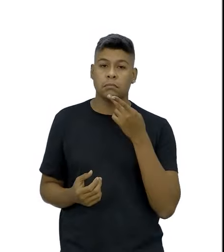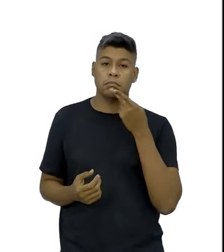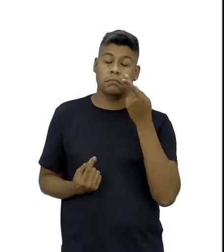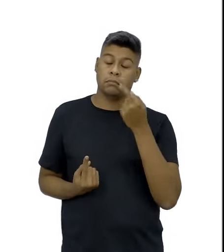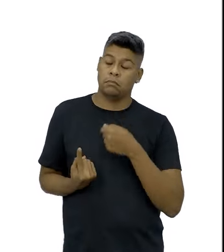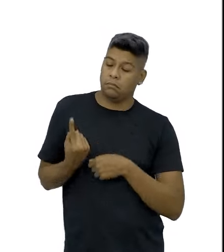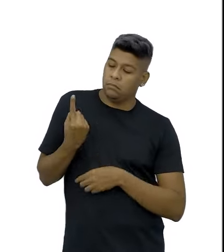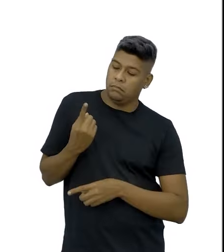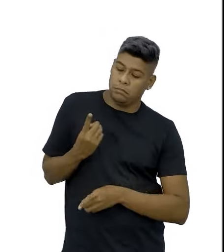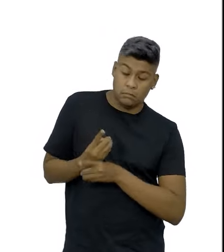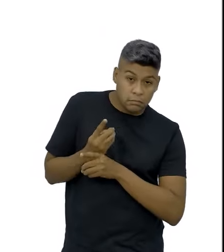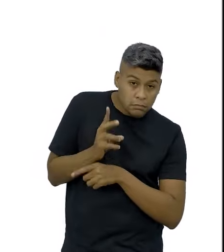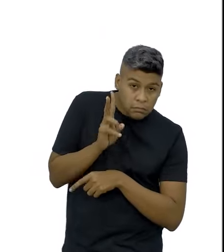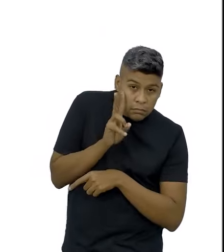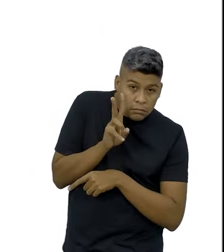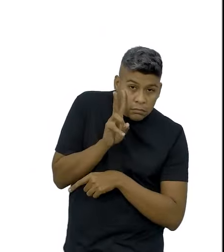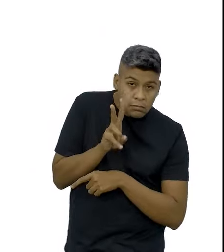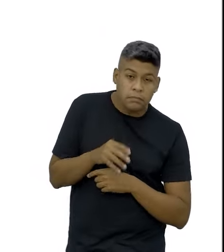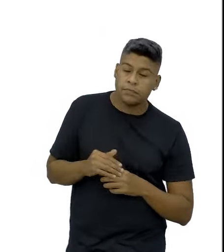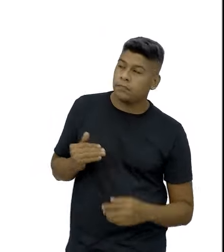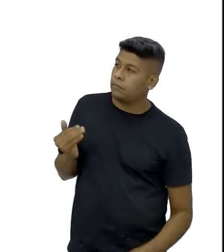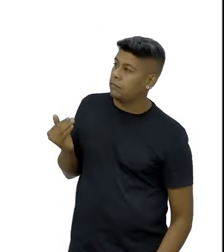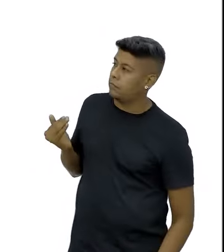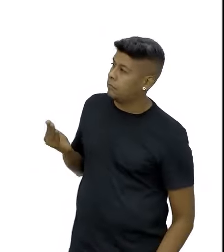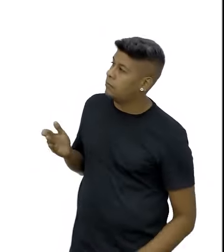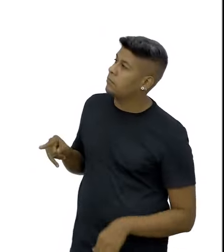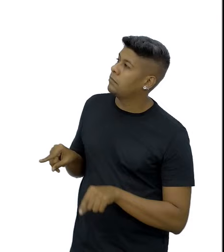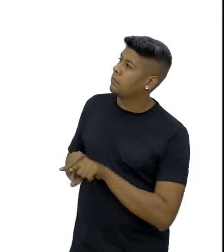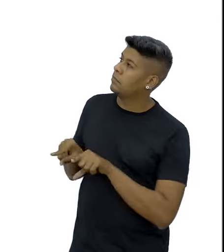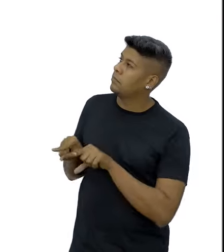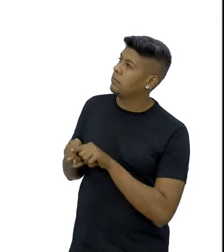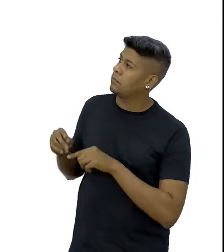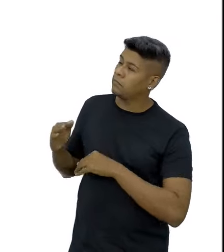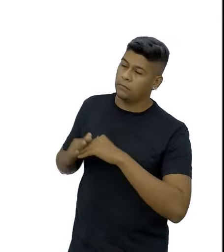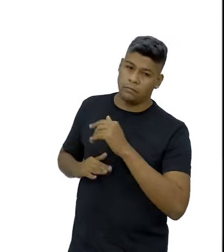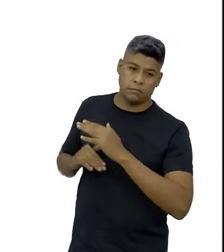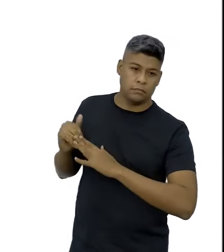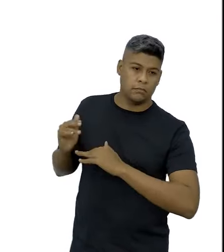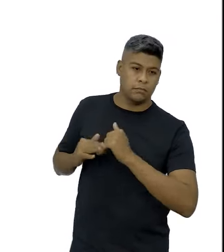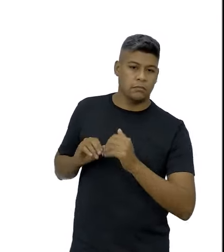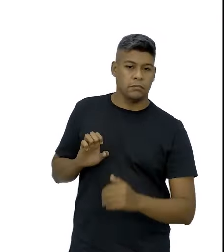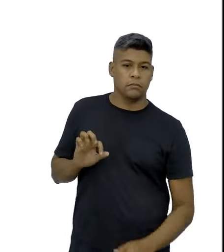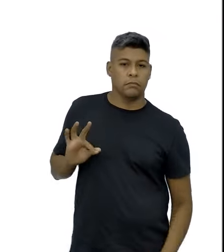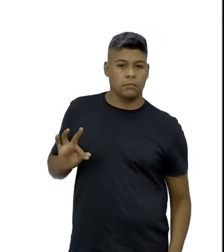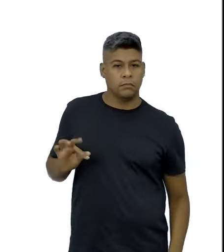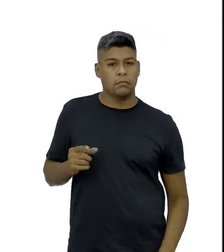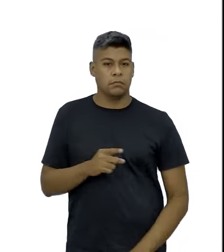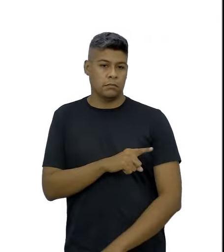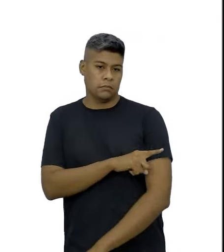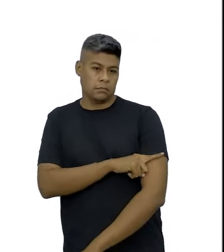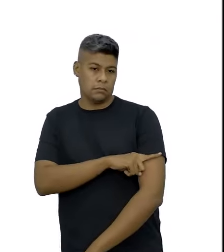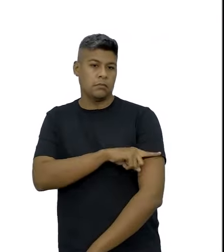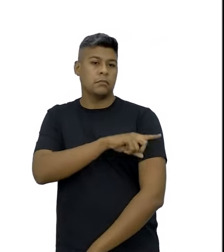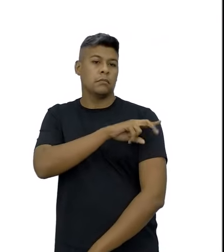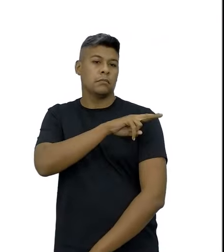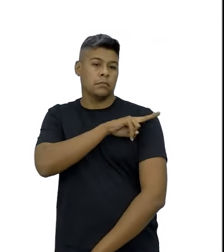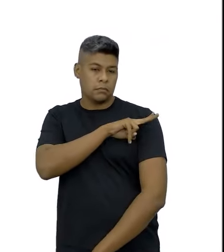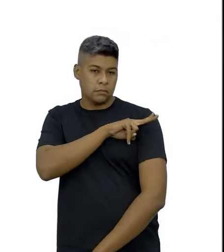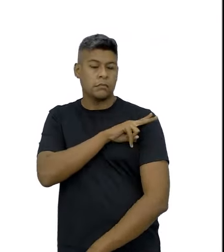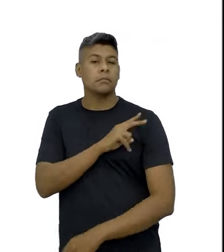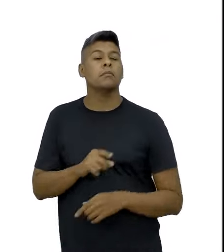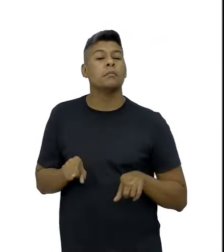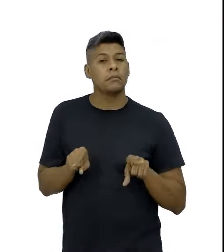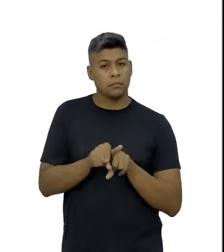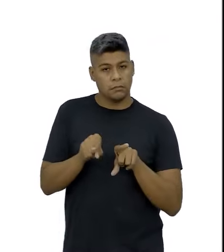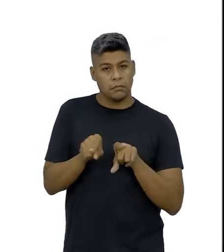encontro, lembram-se? E aqui também a habilidade EF, do primeiro ao segundo ano, de língua